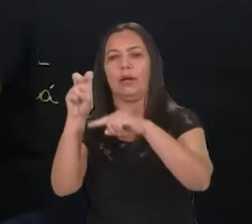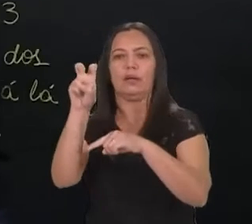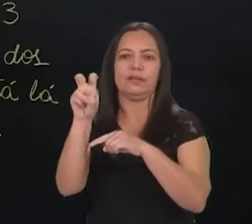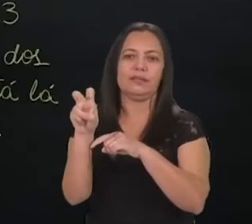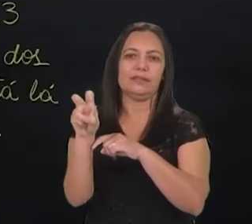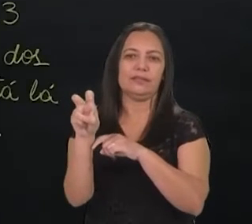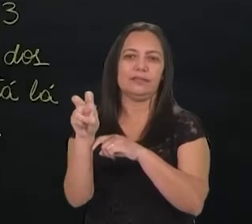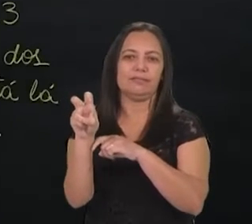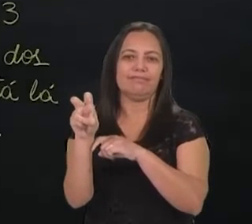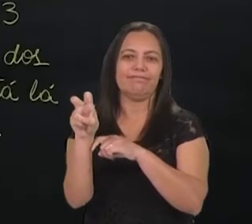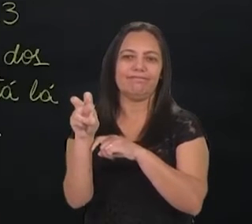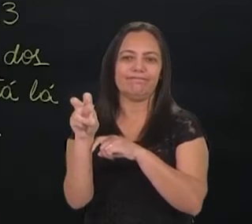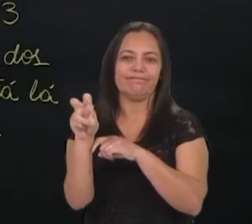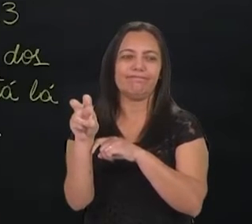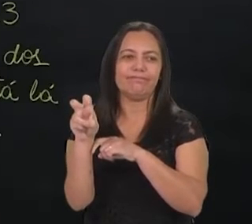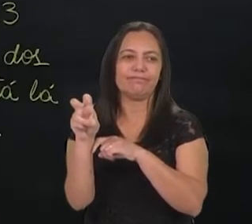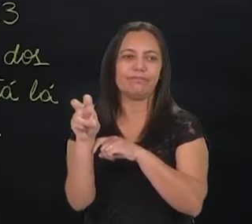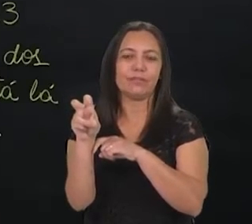5. Gente,